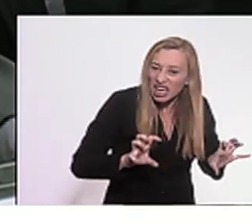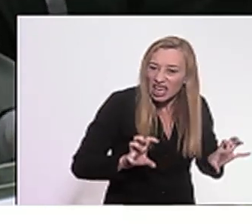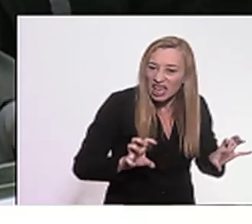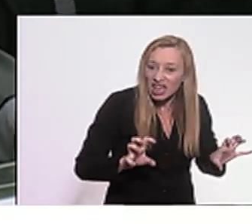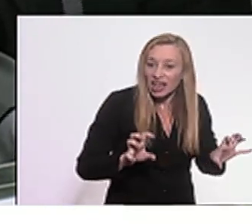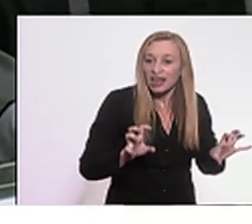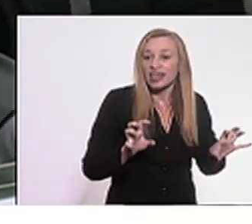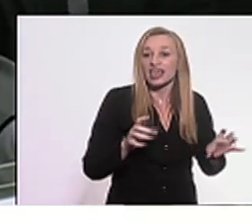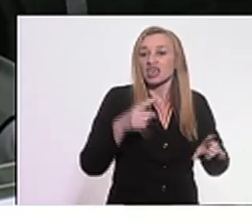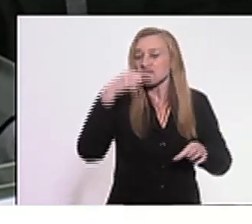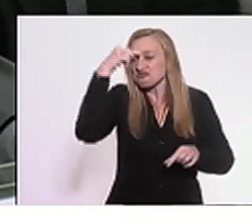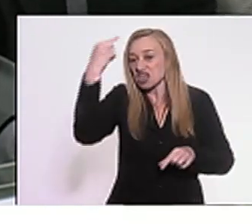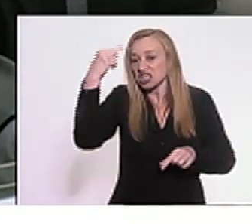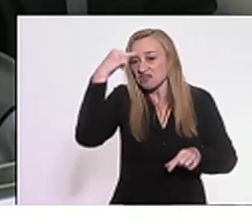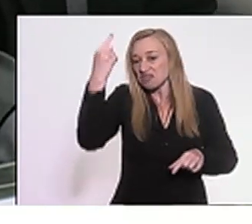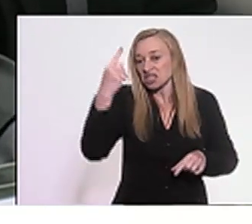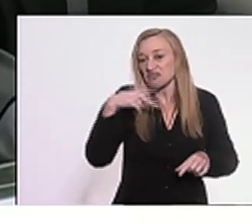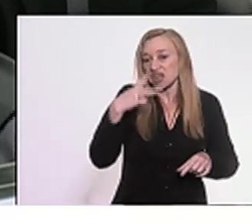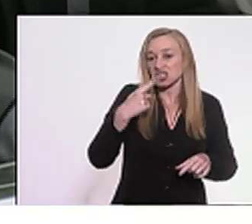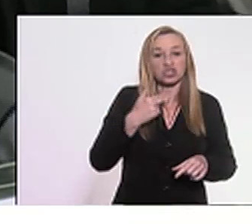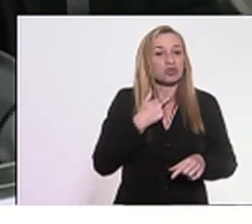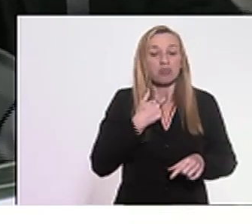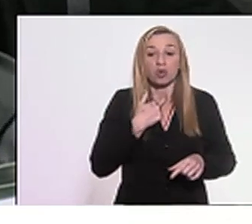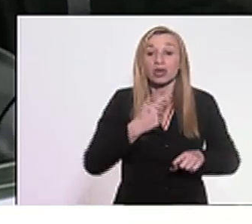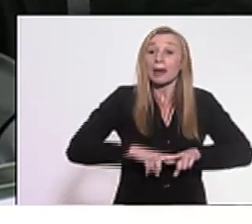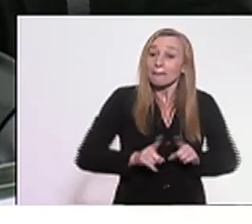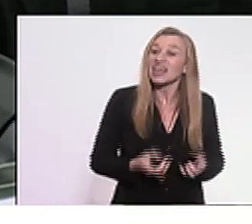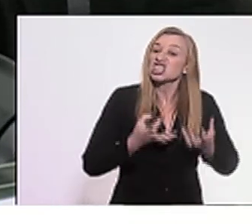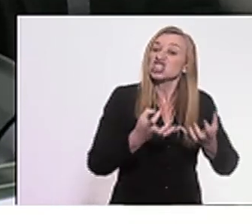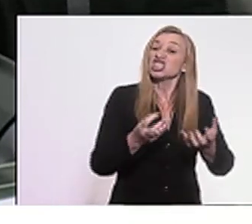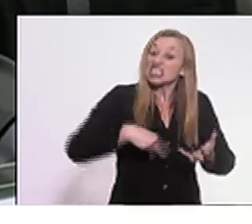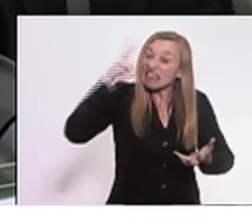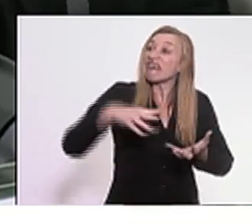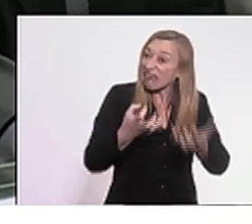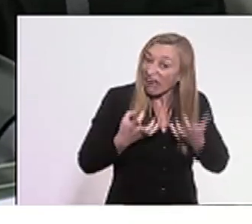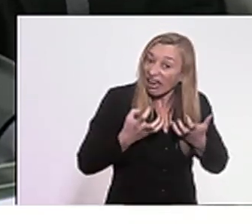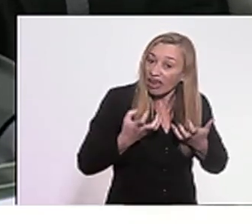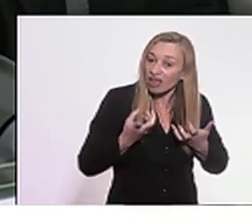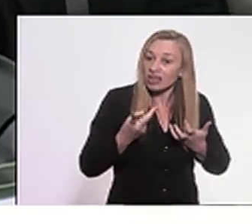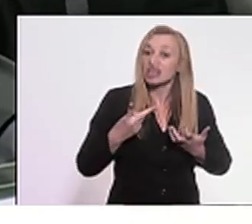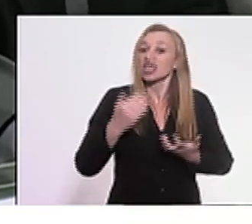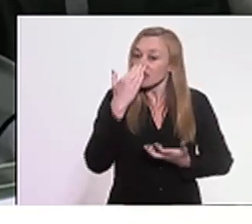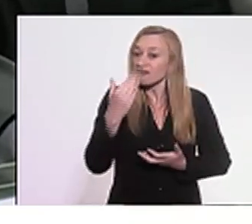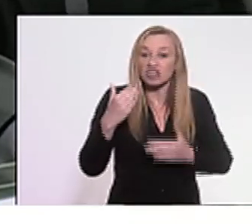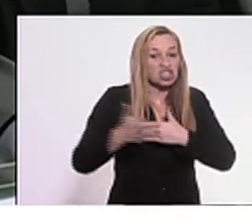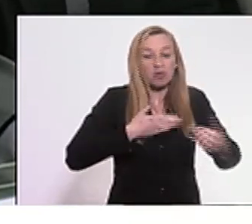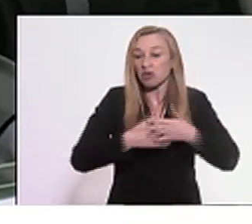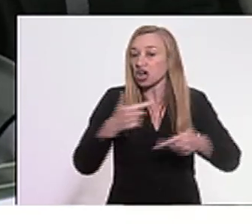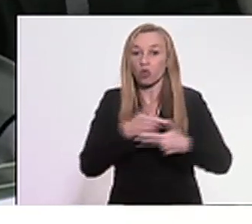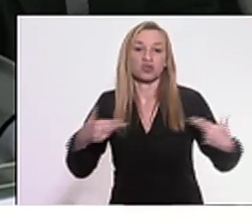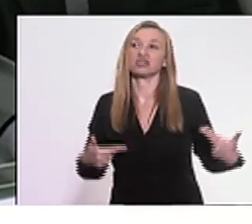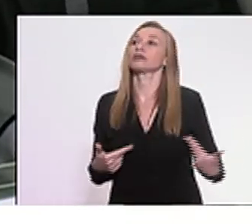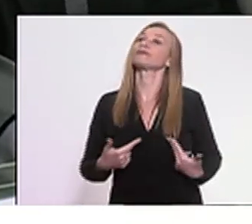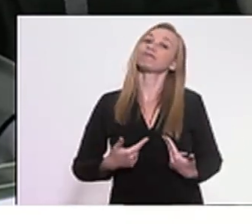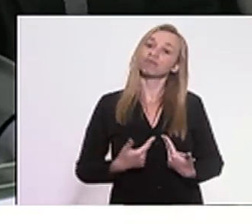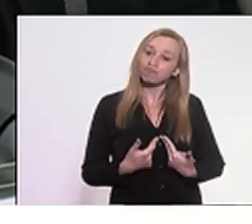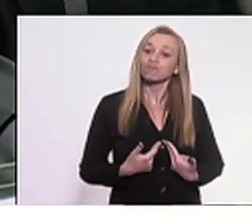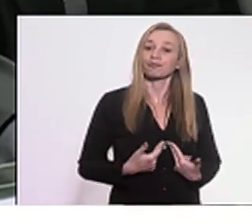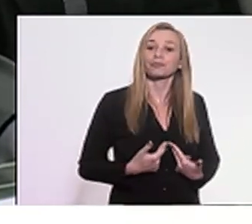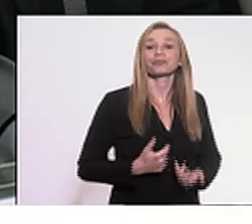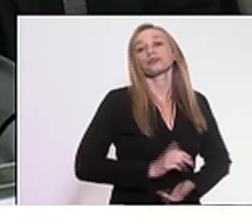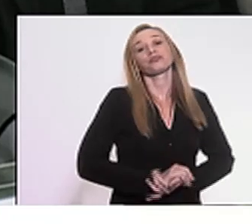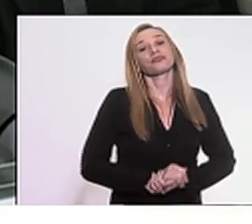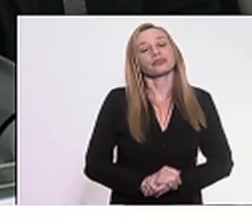é muito complicado entrar com qualquer recurso administrativo dentro das esferas às quais nós